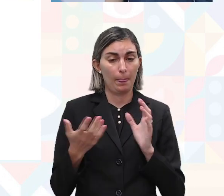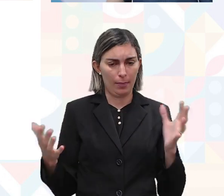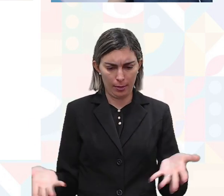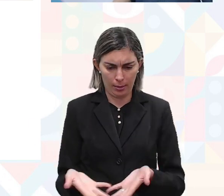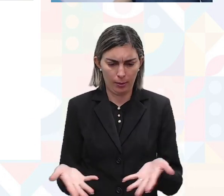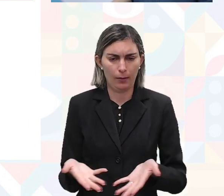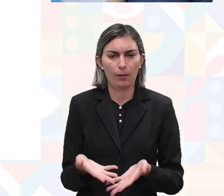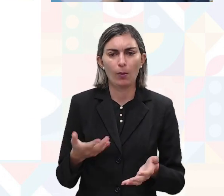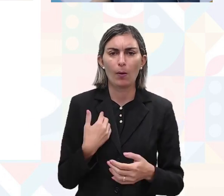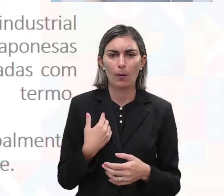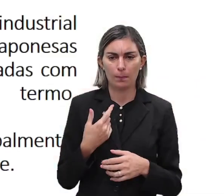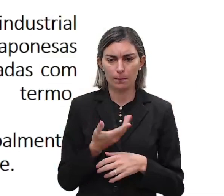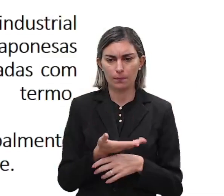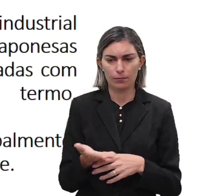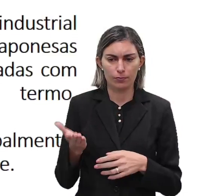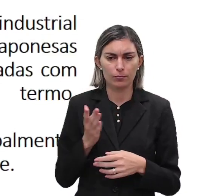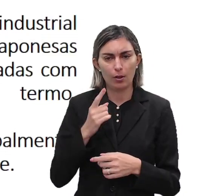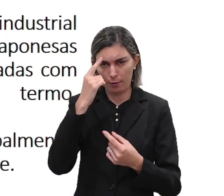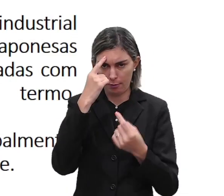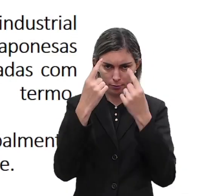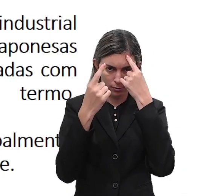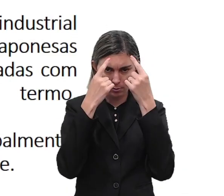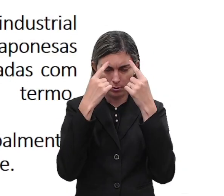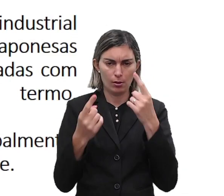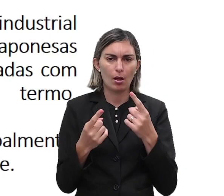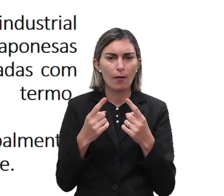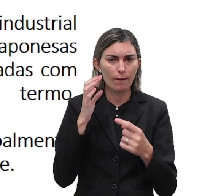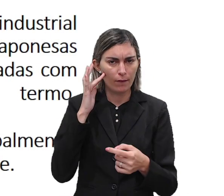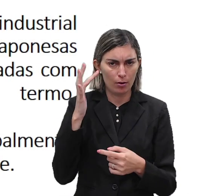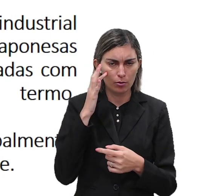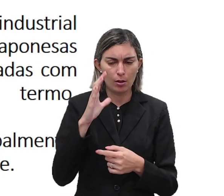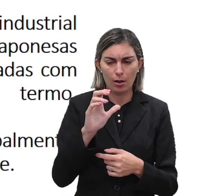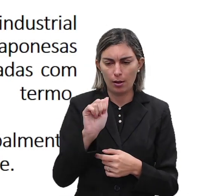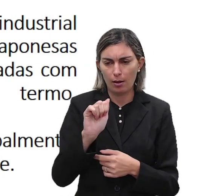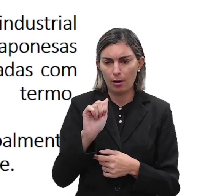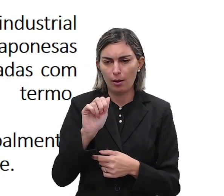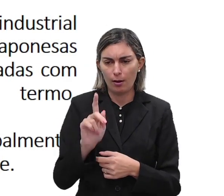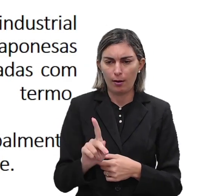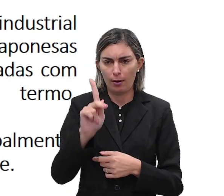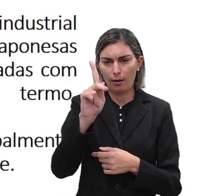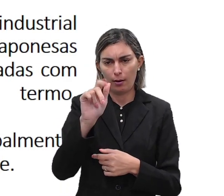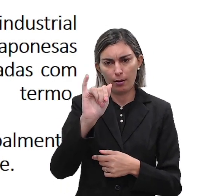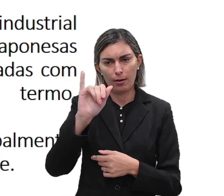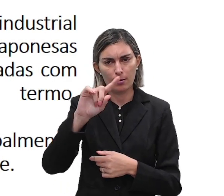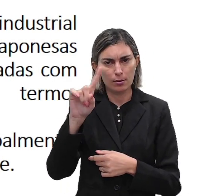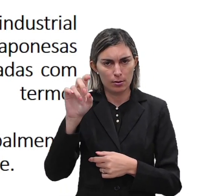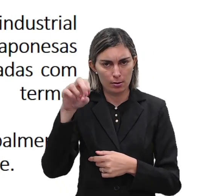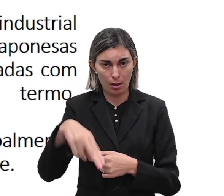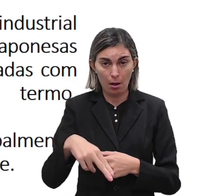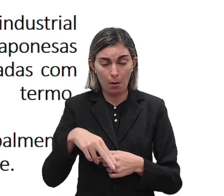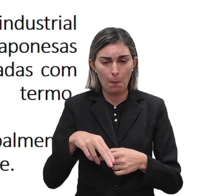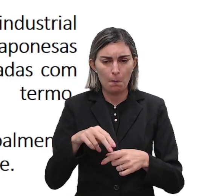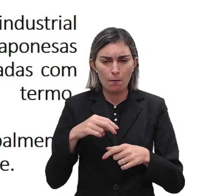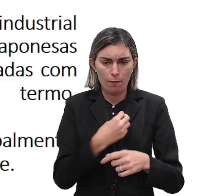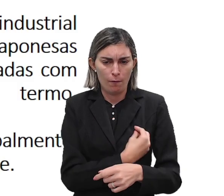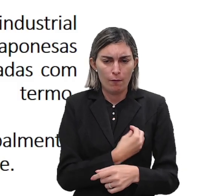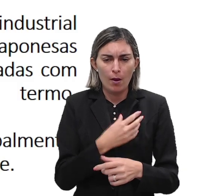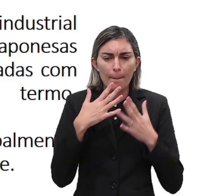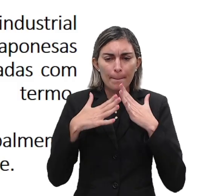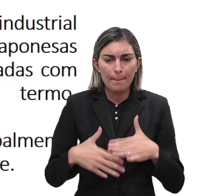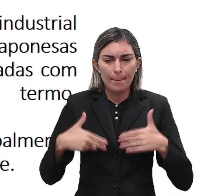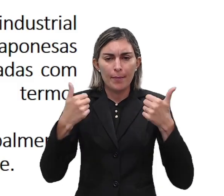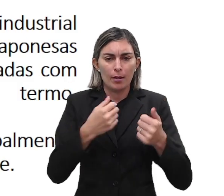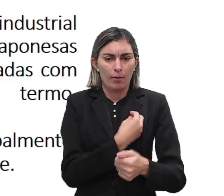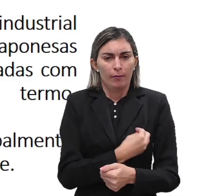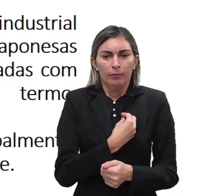Atualmente devemos considerar a ideia da filosofia Kaizen como sendo uma forma de viver que prega melhoria contínua e sistemática para a